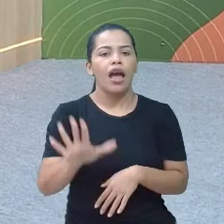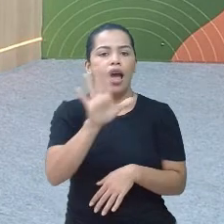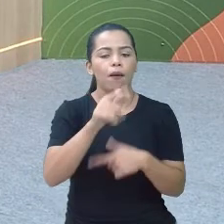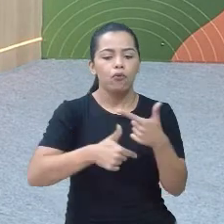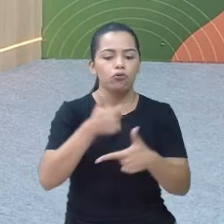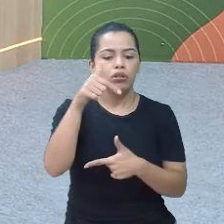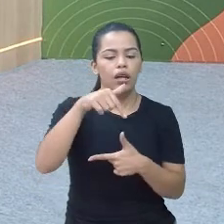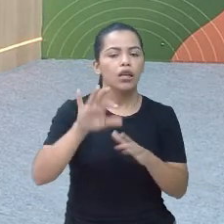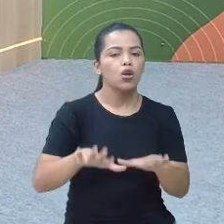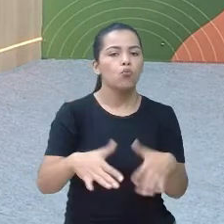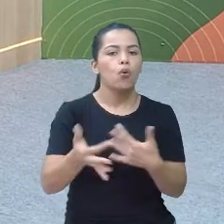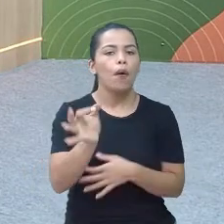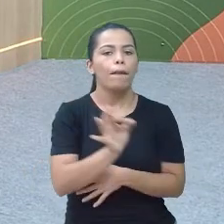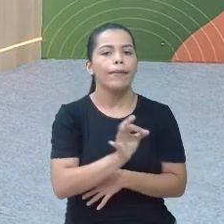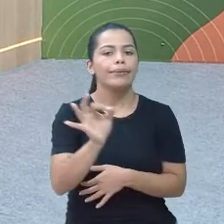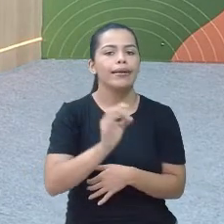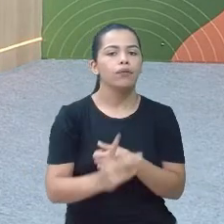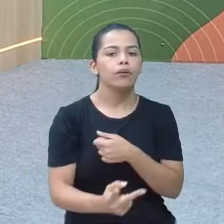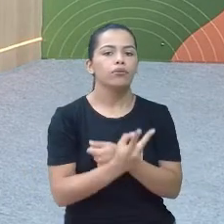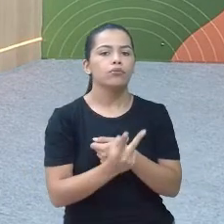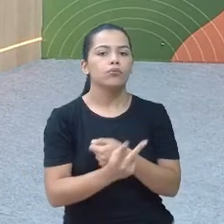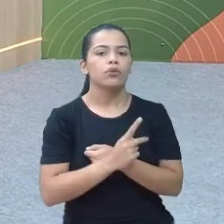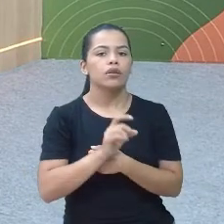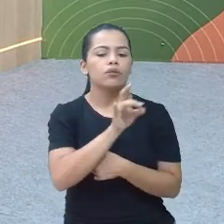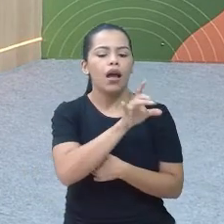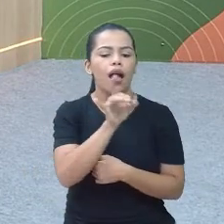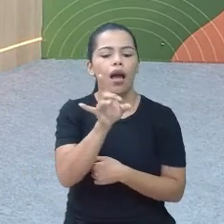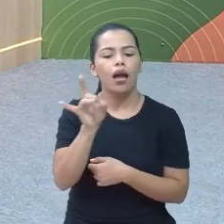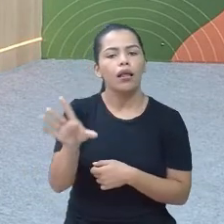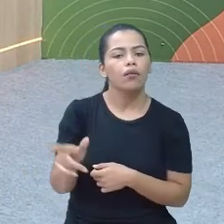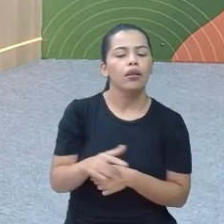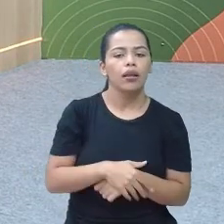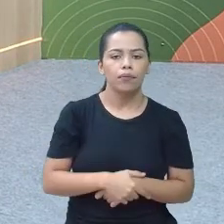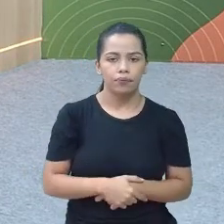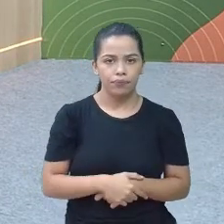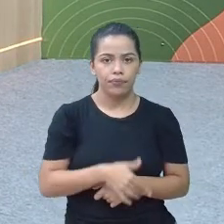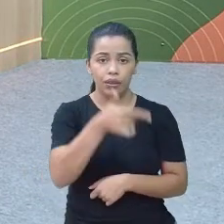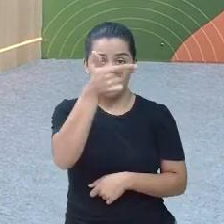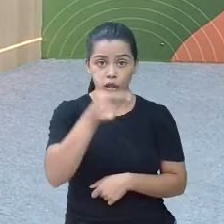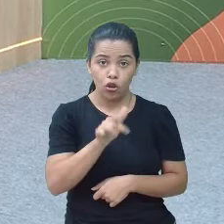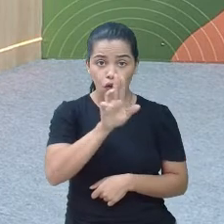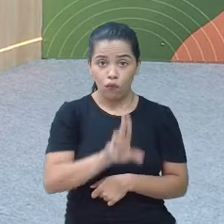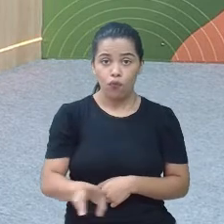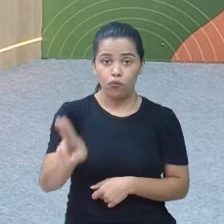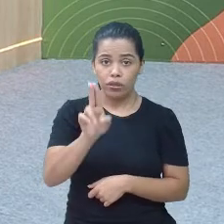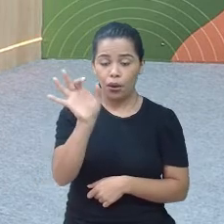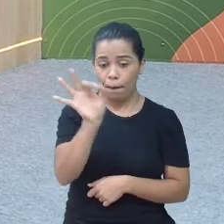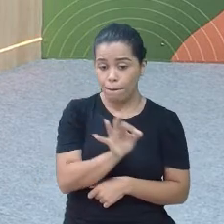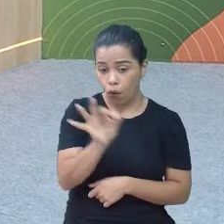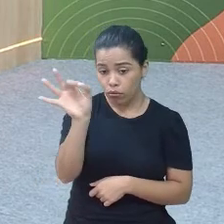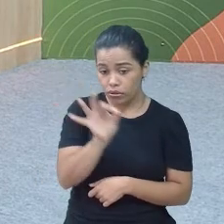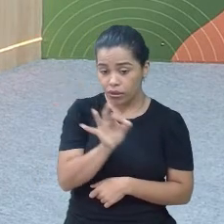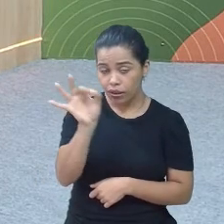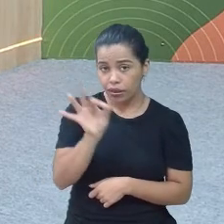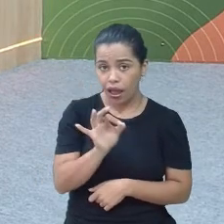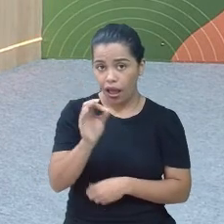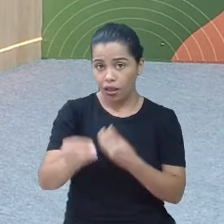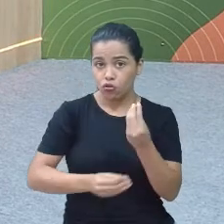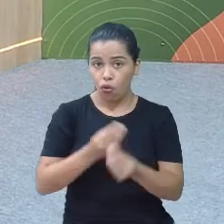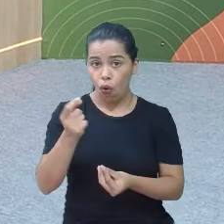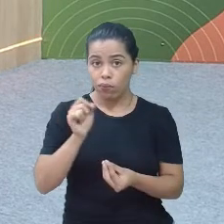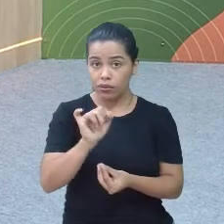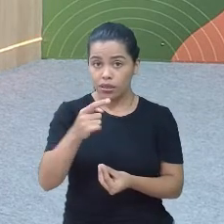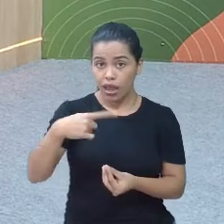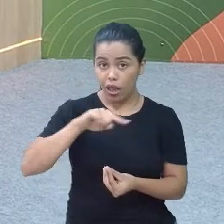de imunização de cada uma delas, tá certo? Mais uma vez, utilizando a porcentagem, é como se a gente estivesse